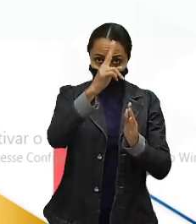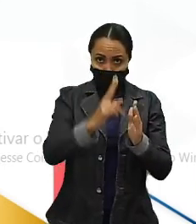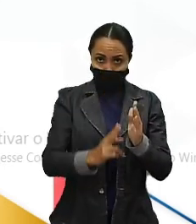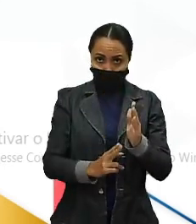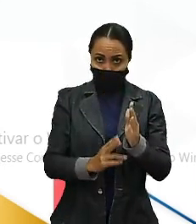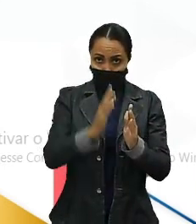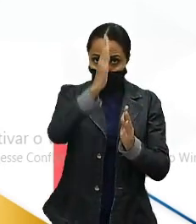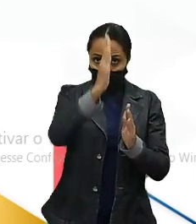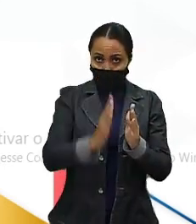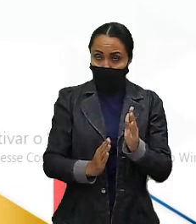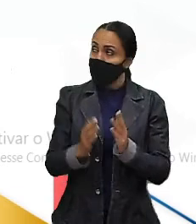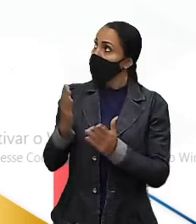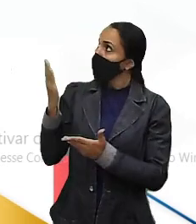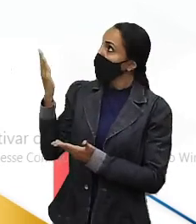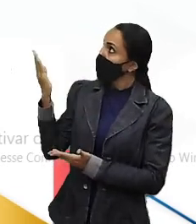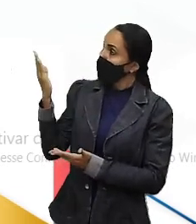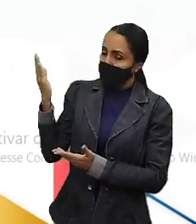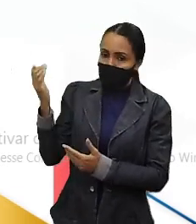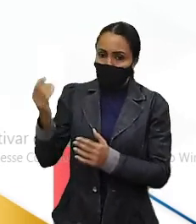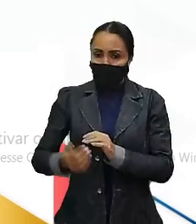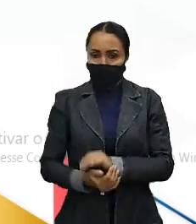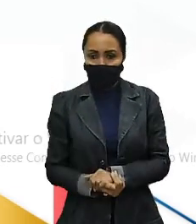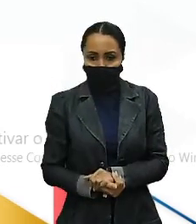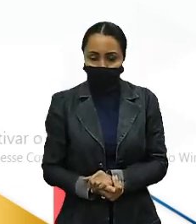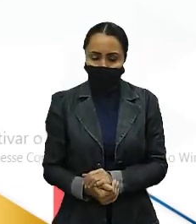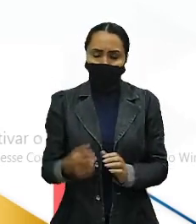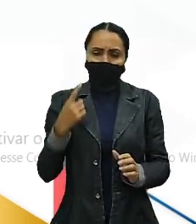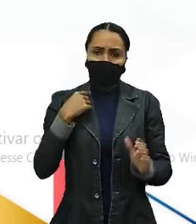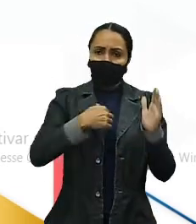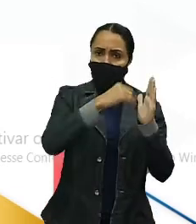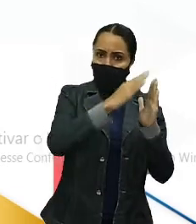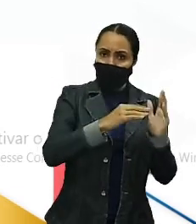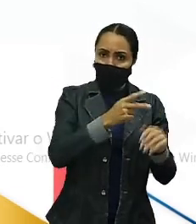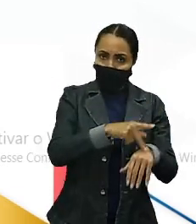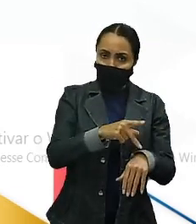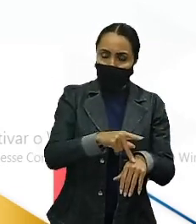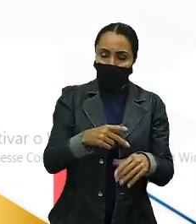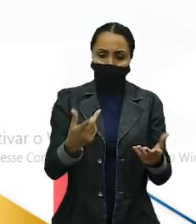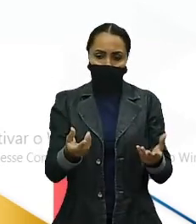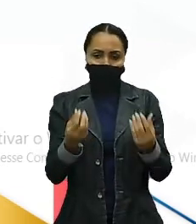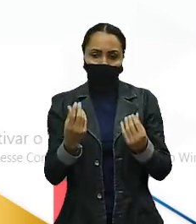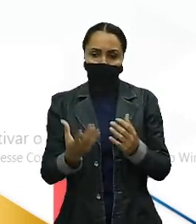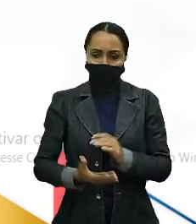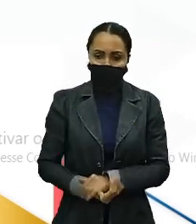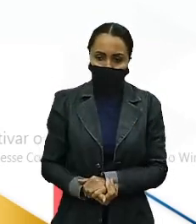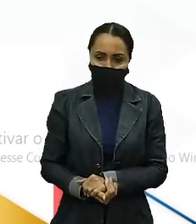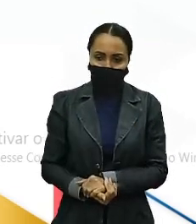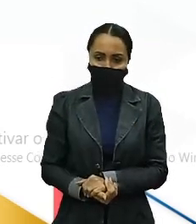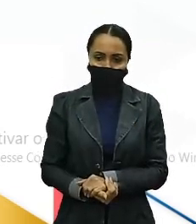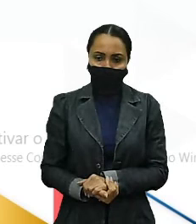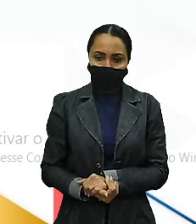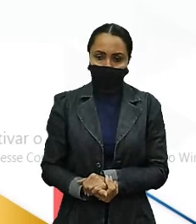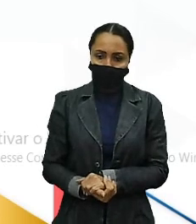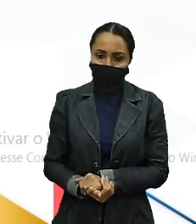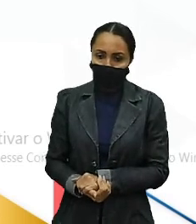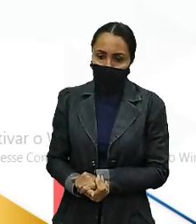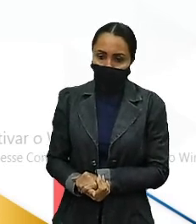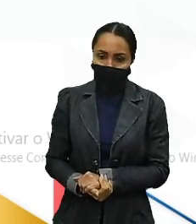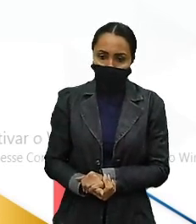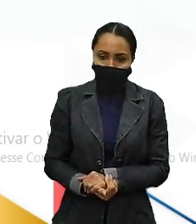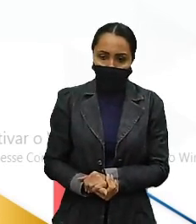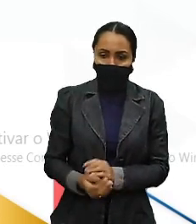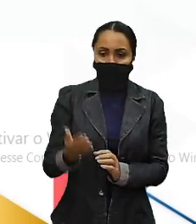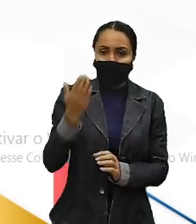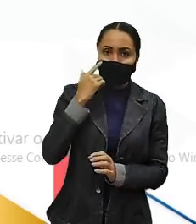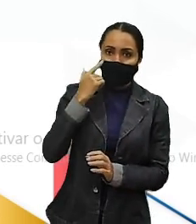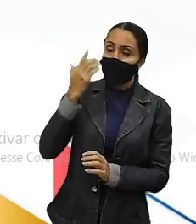ela representa? Olha o que, se a gente pintasse essa parte aí de preto, ficaria quem? É lógico, né? Que ficaria essa imagem aí,